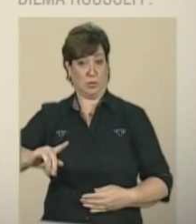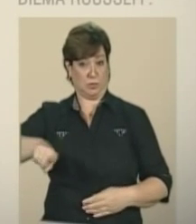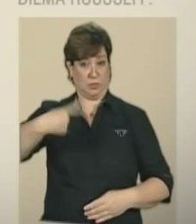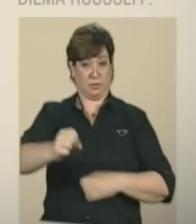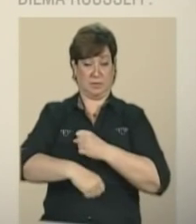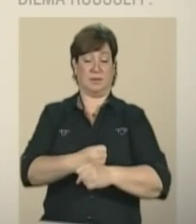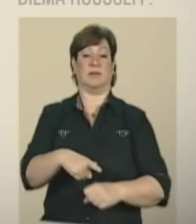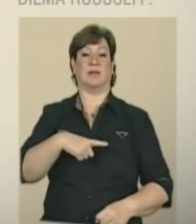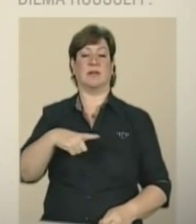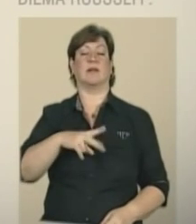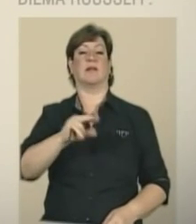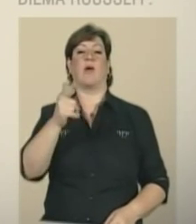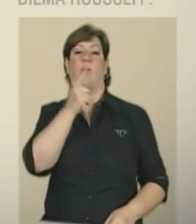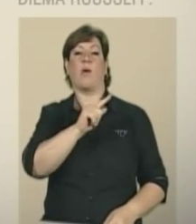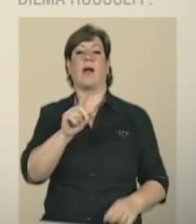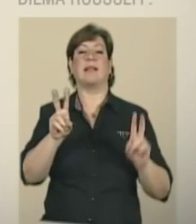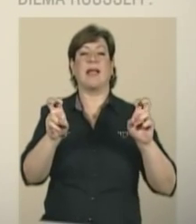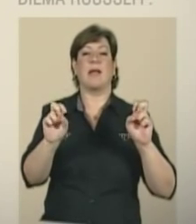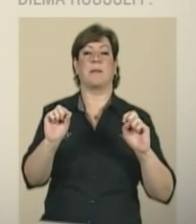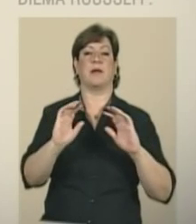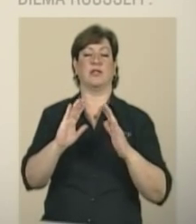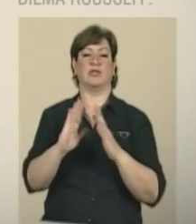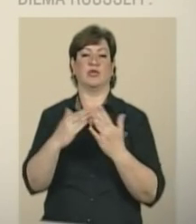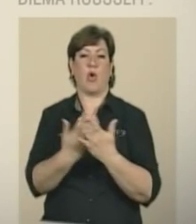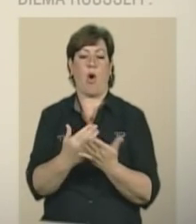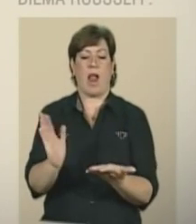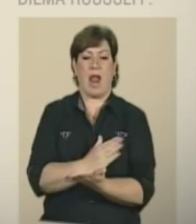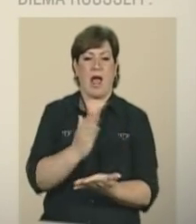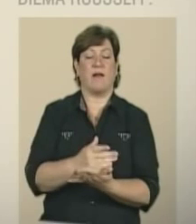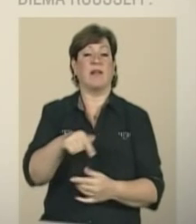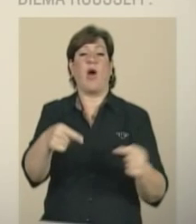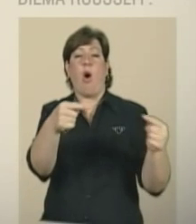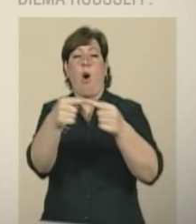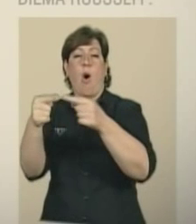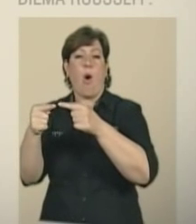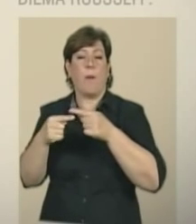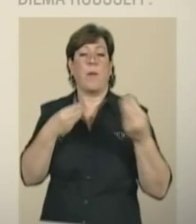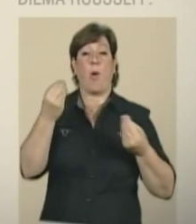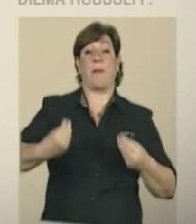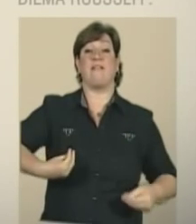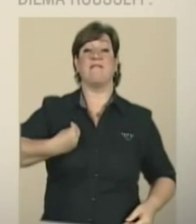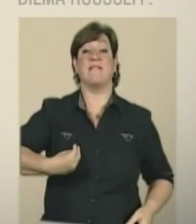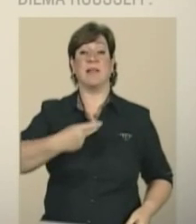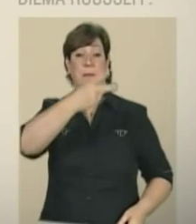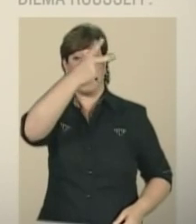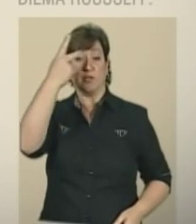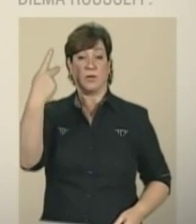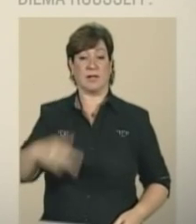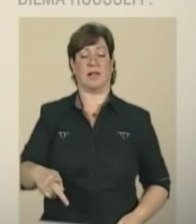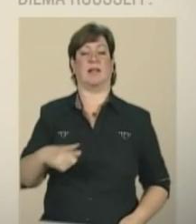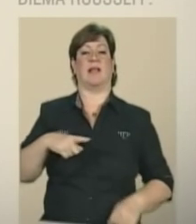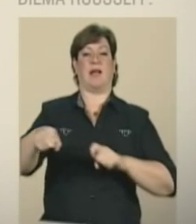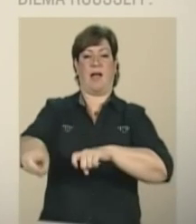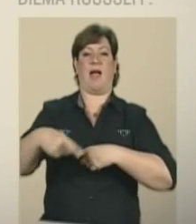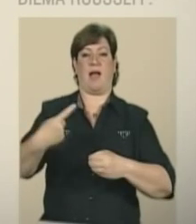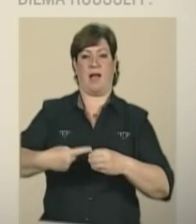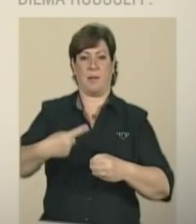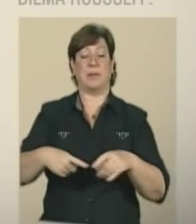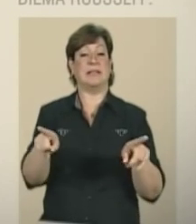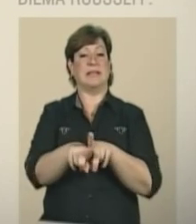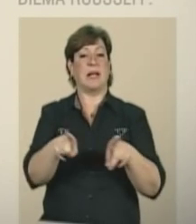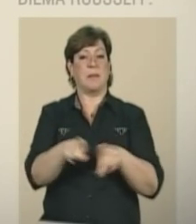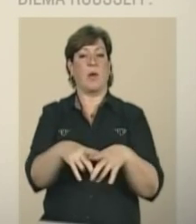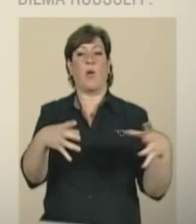escolas estarão relacionados com a realidade das pessoas que vivem no campo e também das